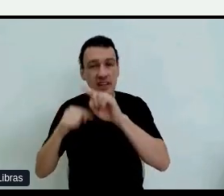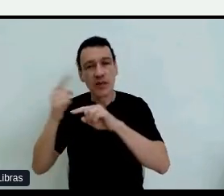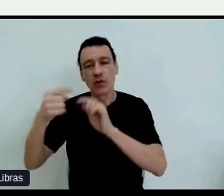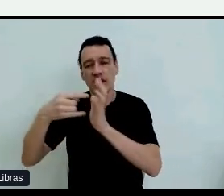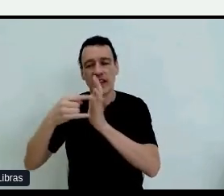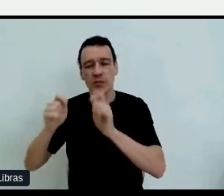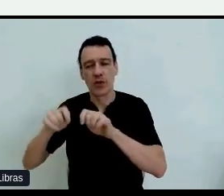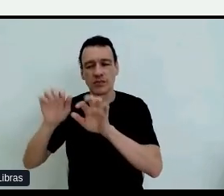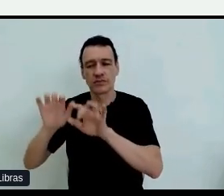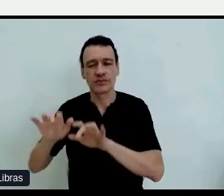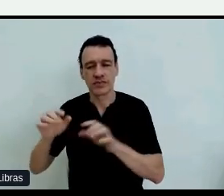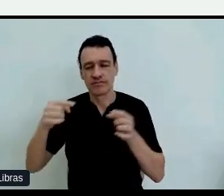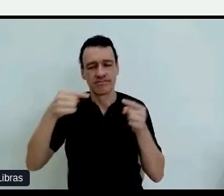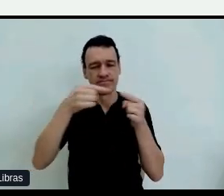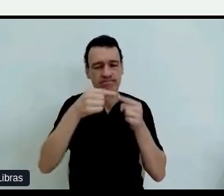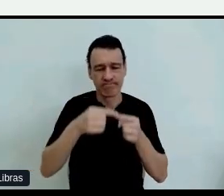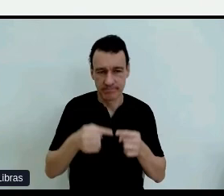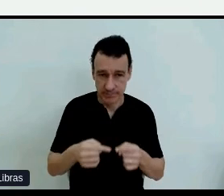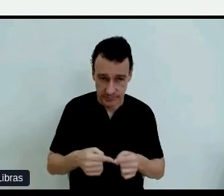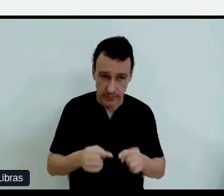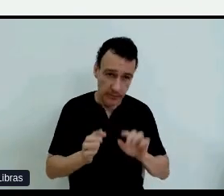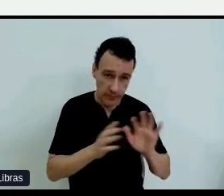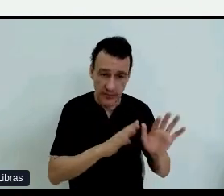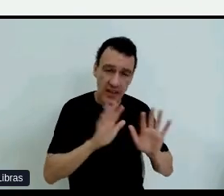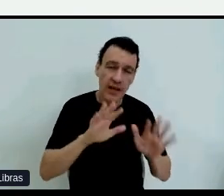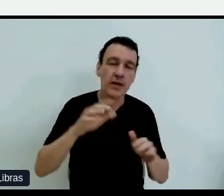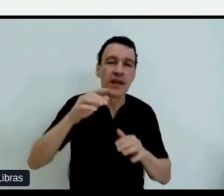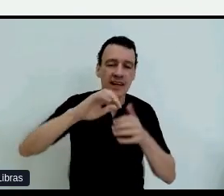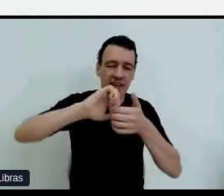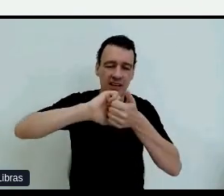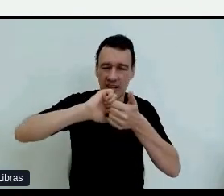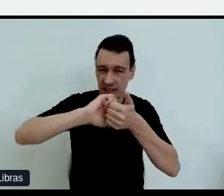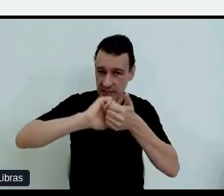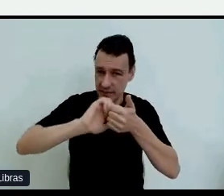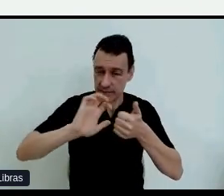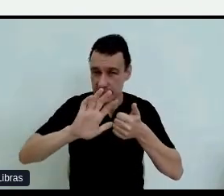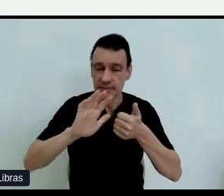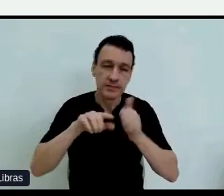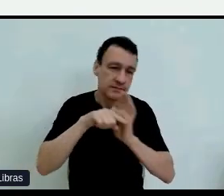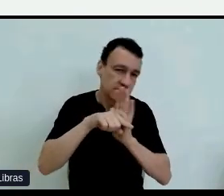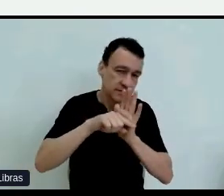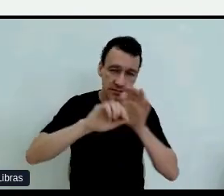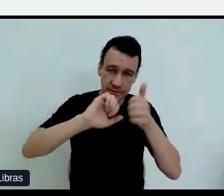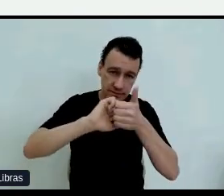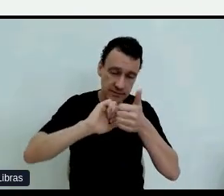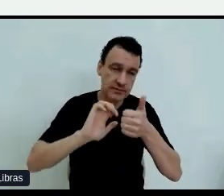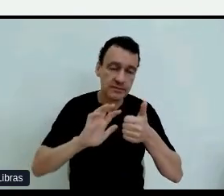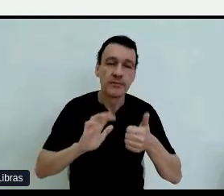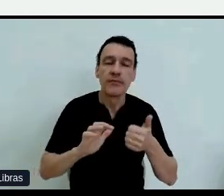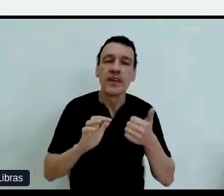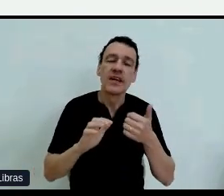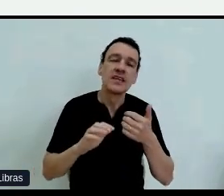uma questão de ver dentro daquela parte de estratégia, de como que, até que nível de